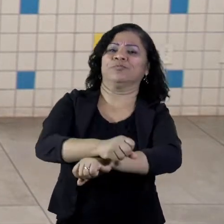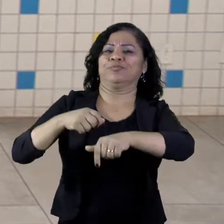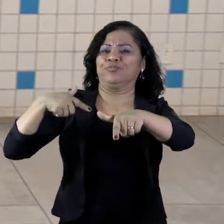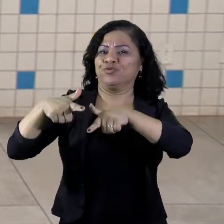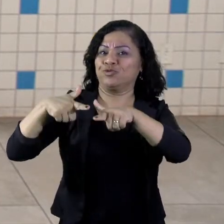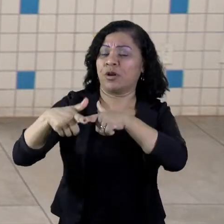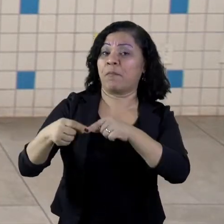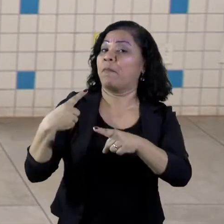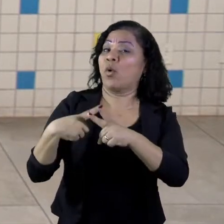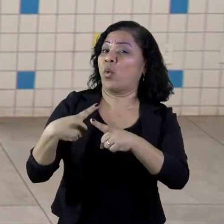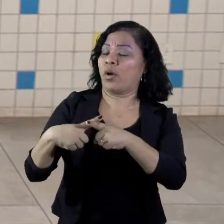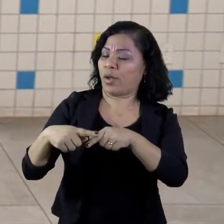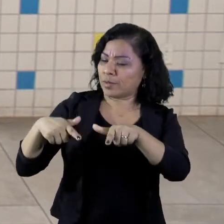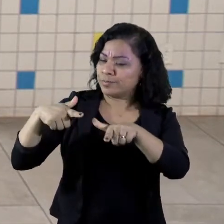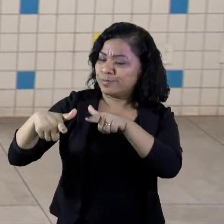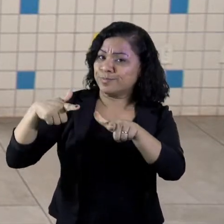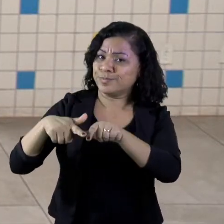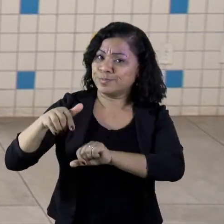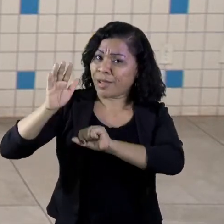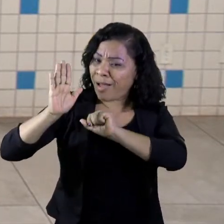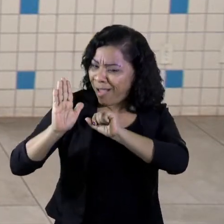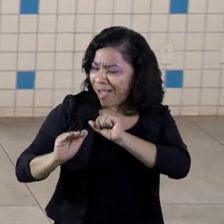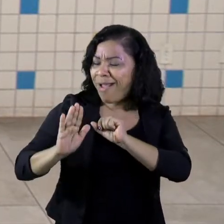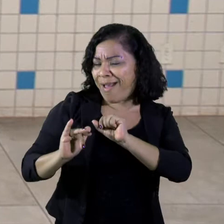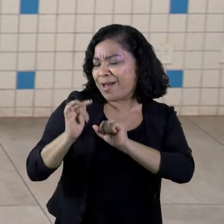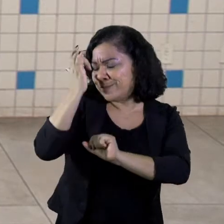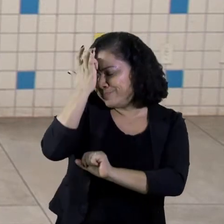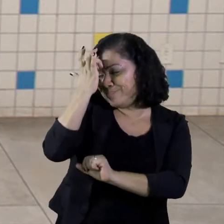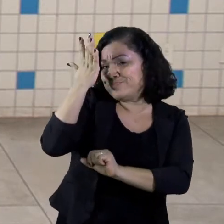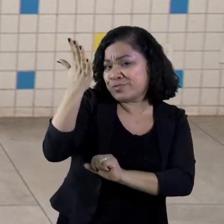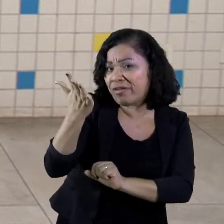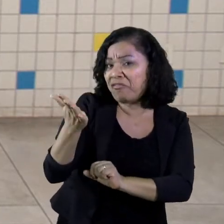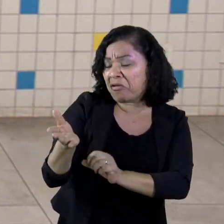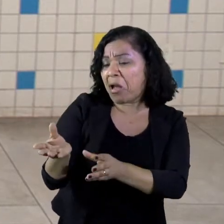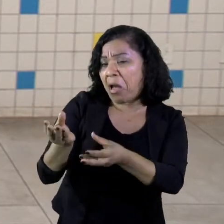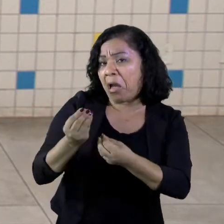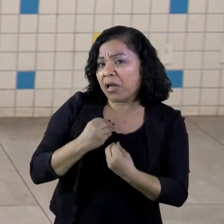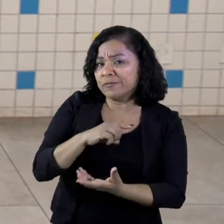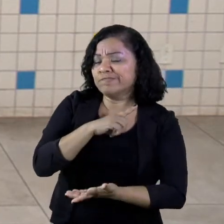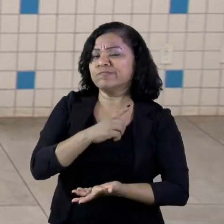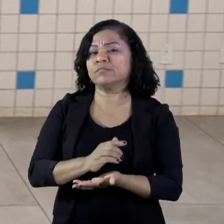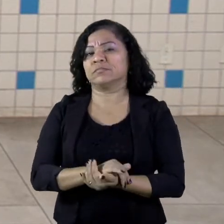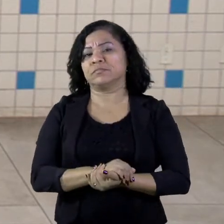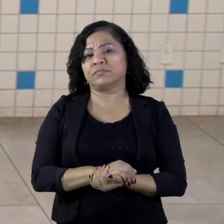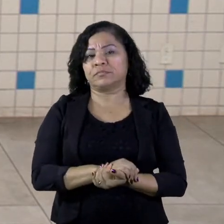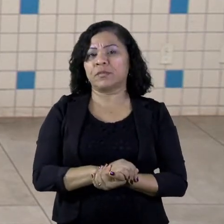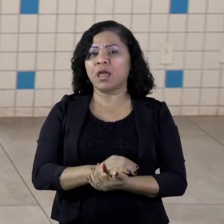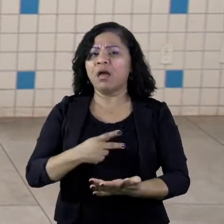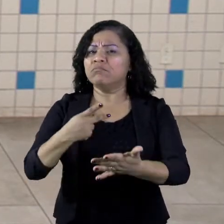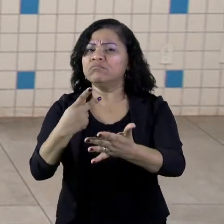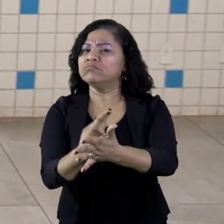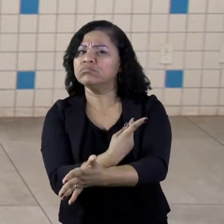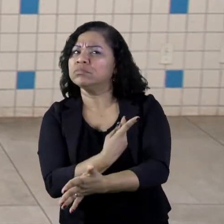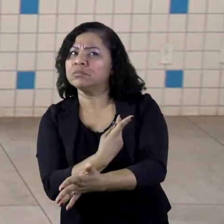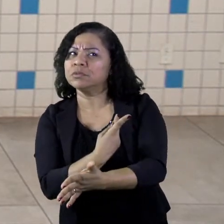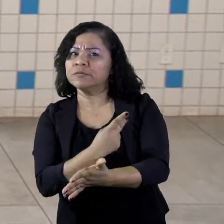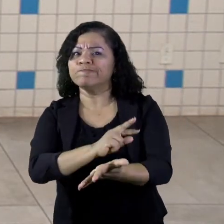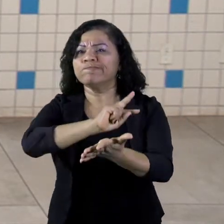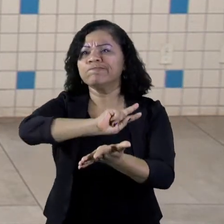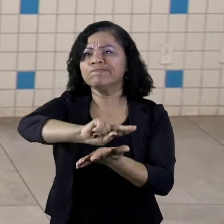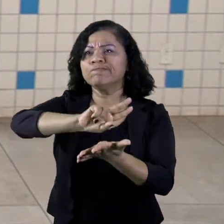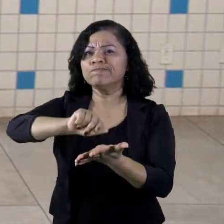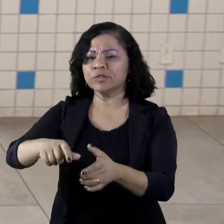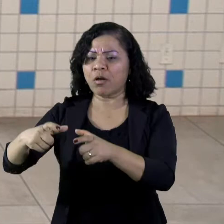forma de trabalho barata e fácil de se obter. O que ocorreu que em diversos espaços